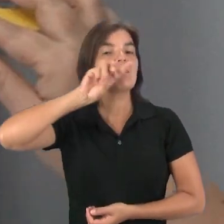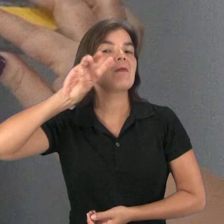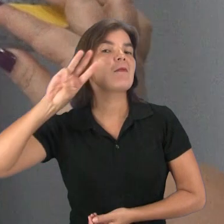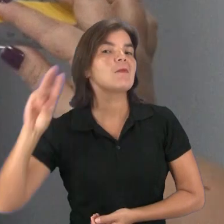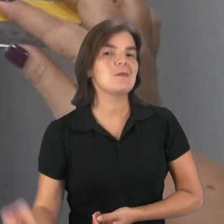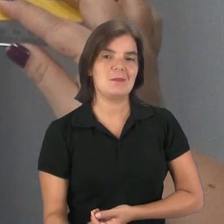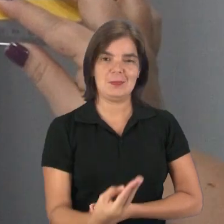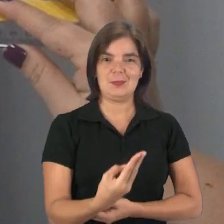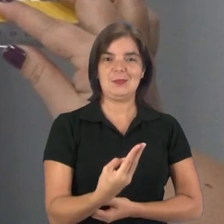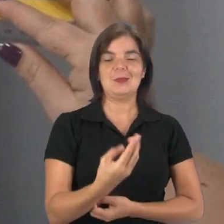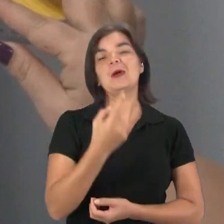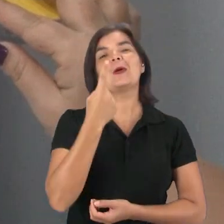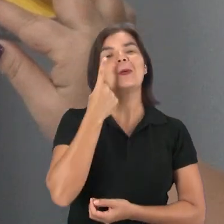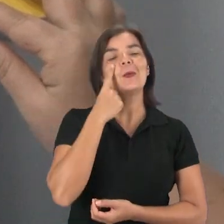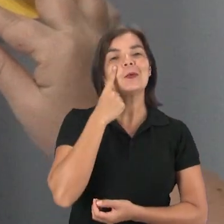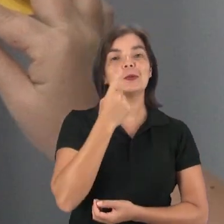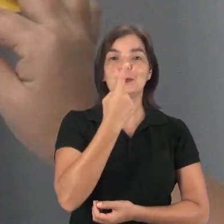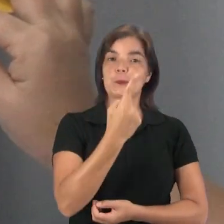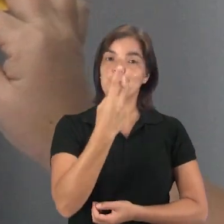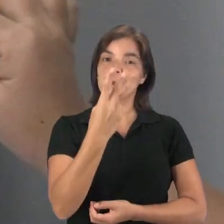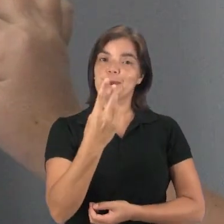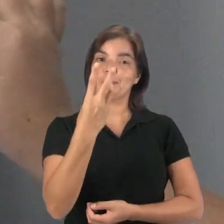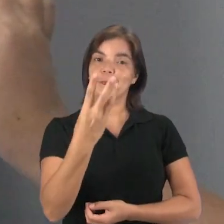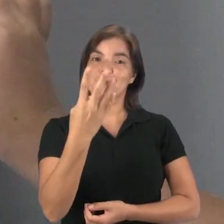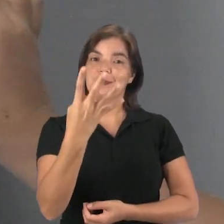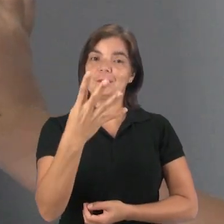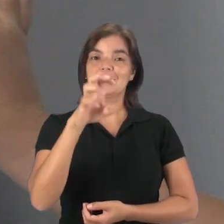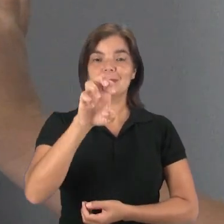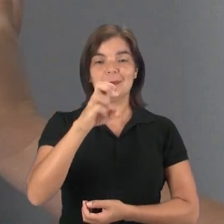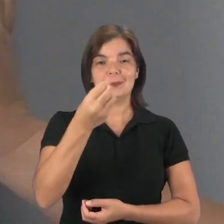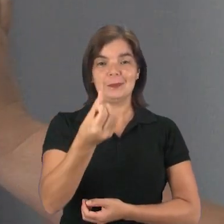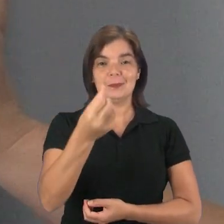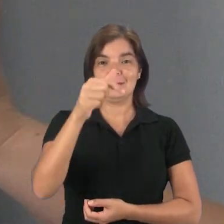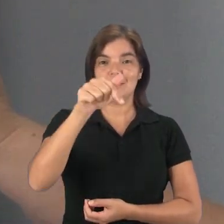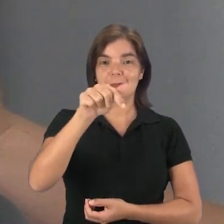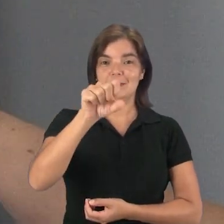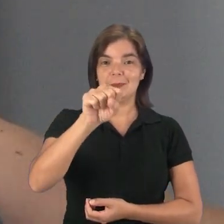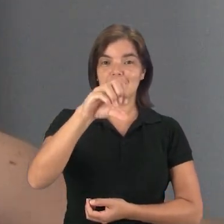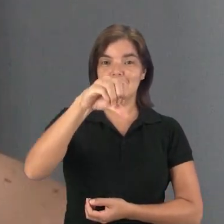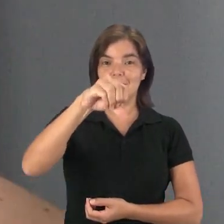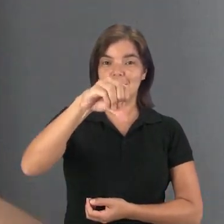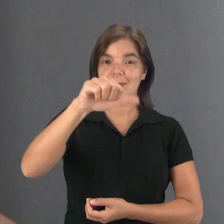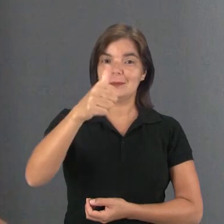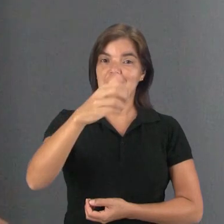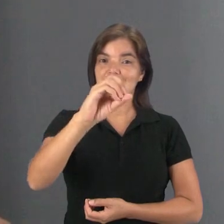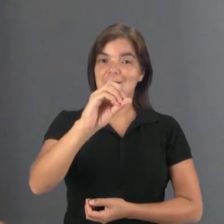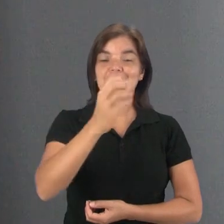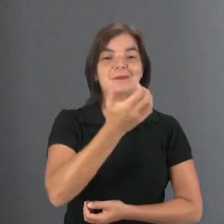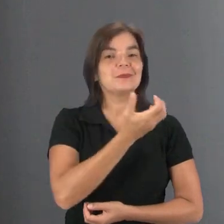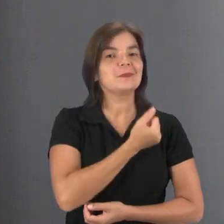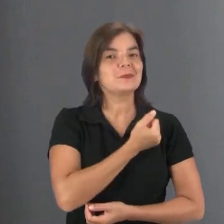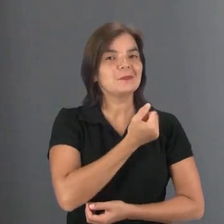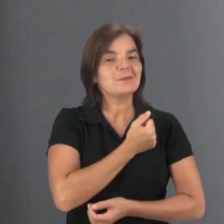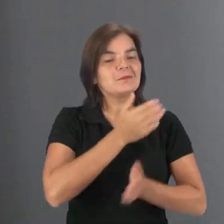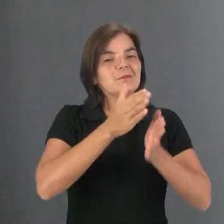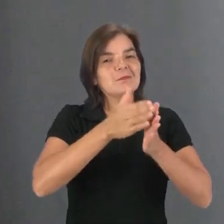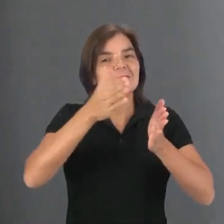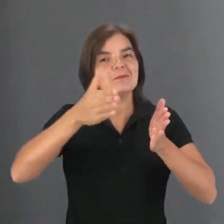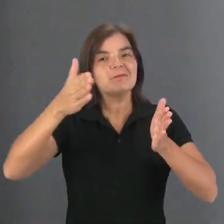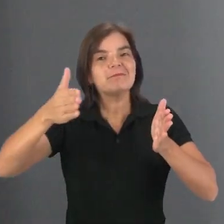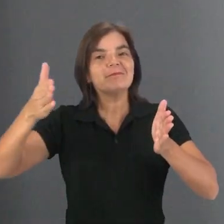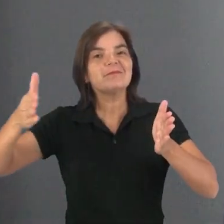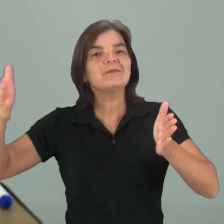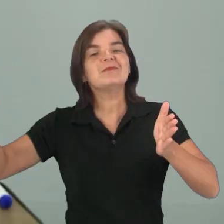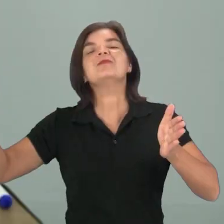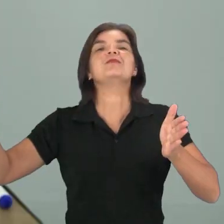milhões. Olha só, 3 milhões. 1, 2, 3, 4, 5, 6, 7, 8, 9, 10 algarismos. E assim, ó,